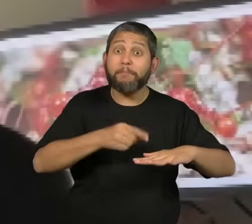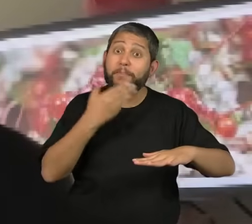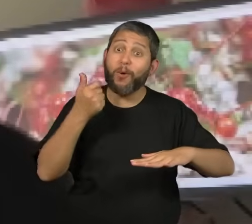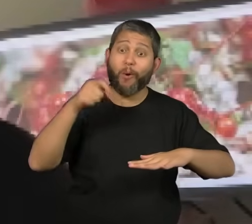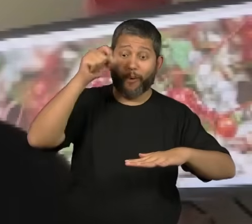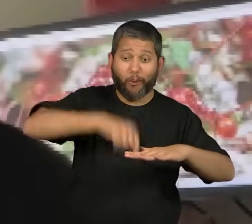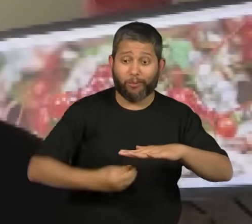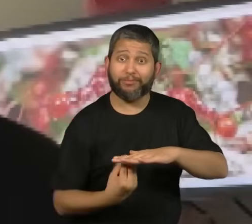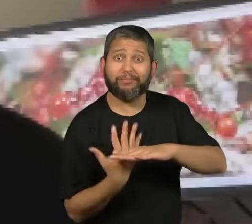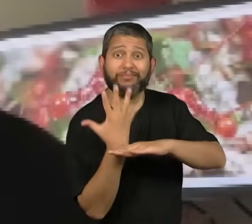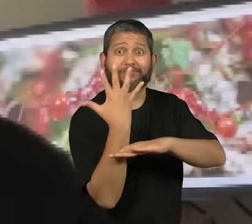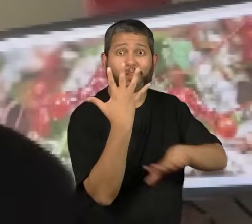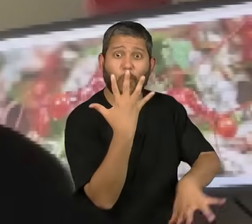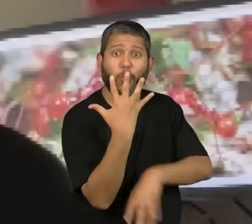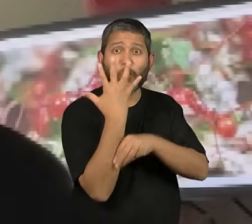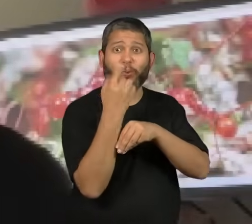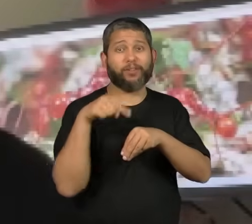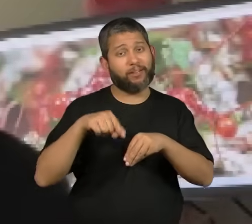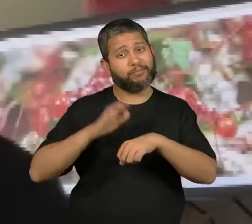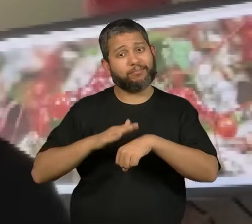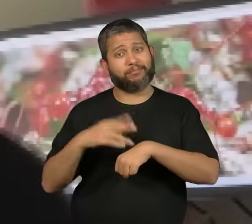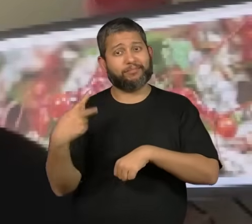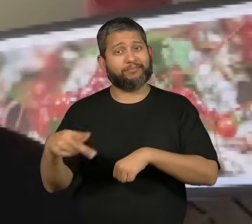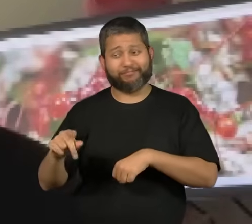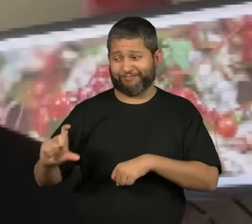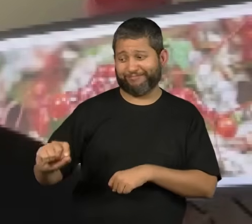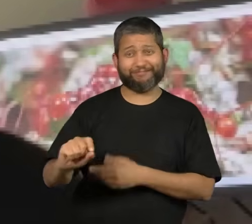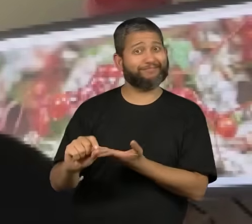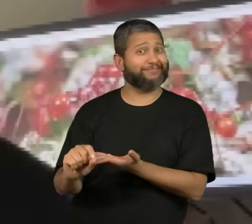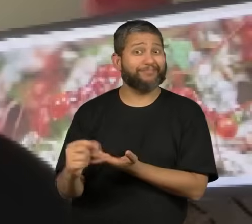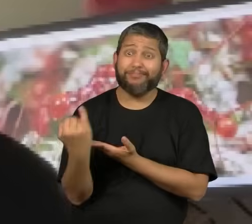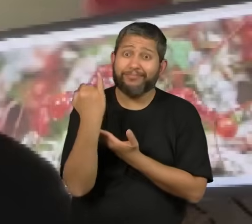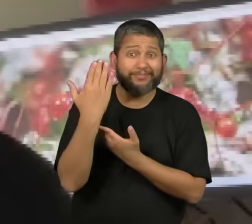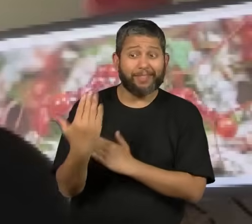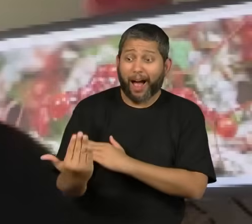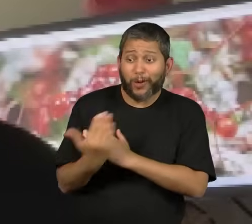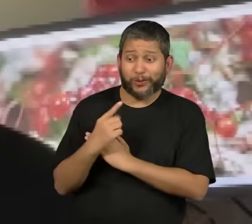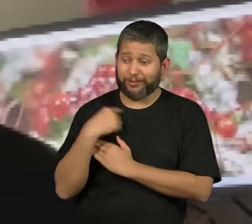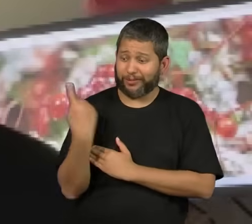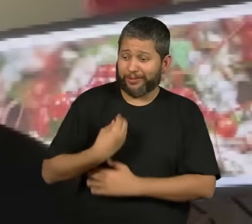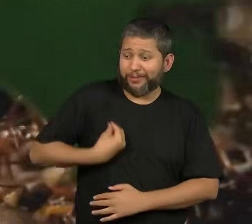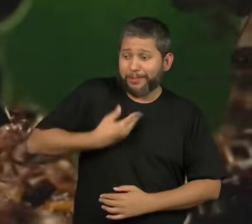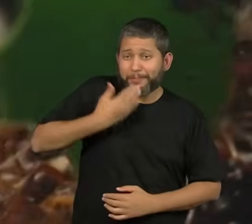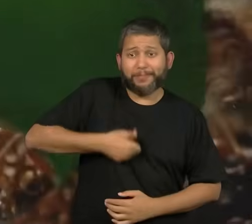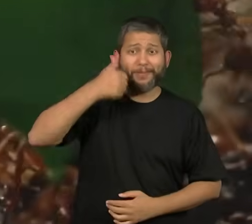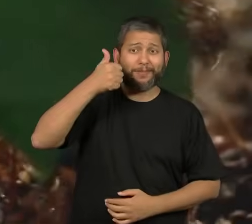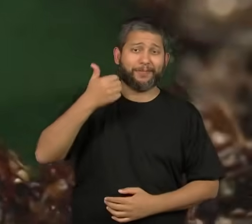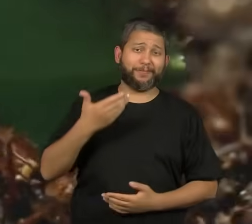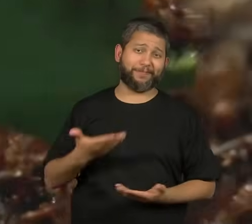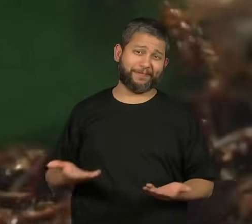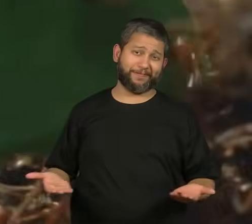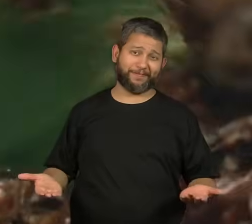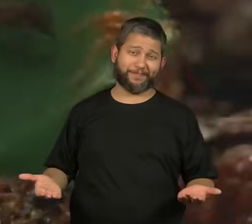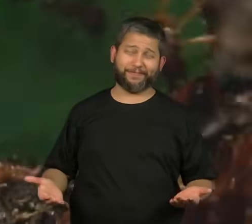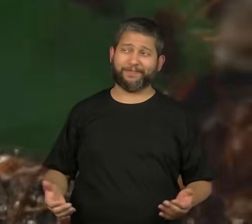na adubação desse solo. Então, são organismos que oferecem funções ao ecossistema extremamente importantes.